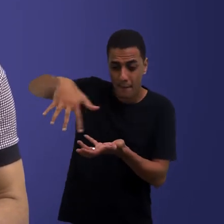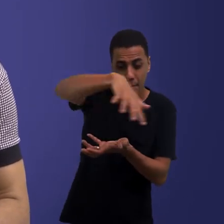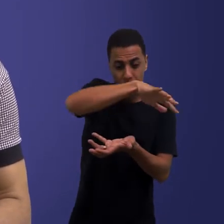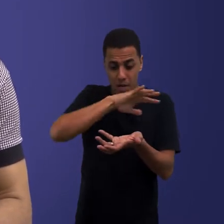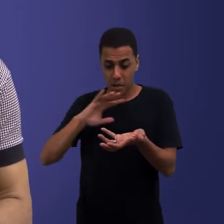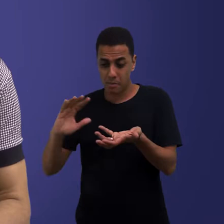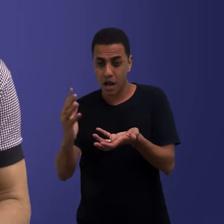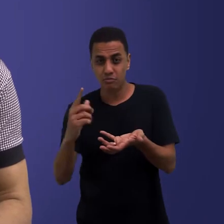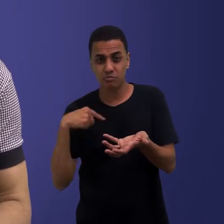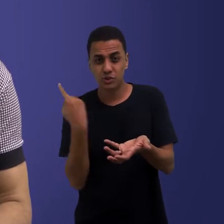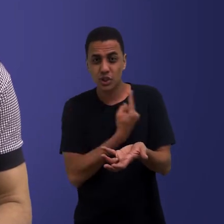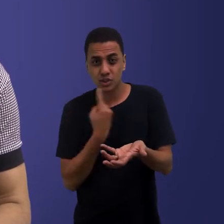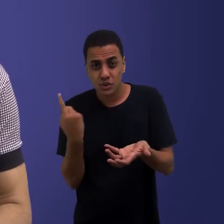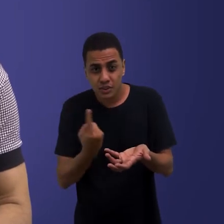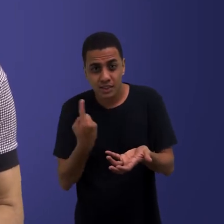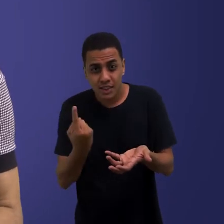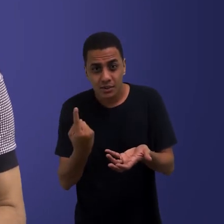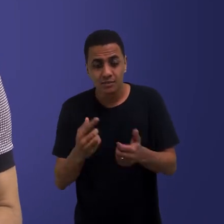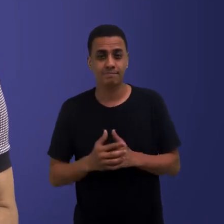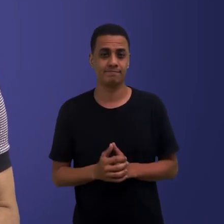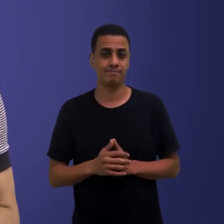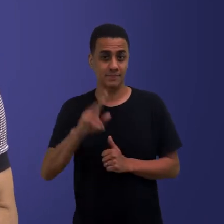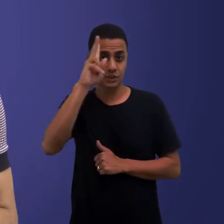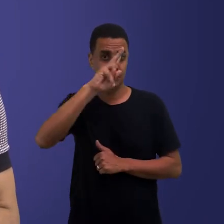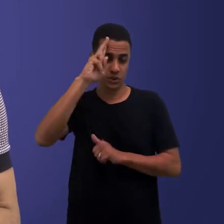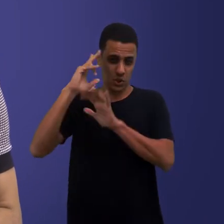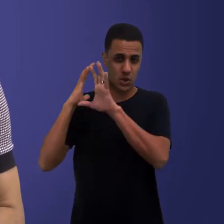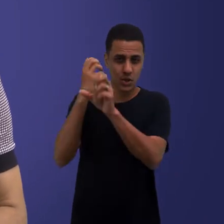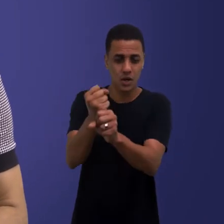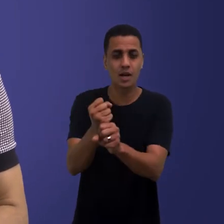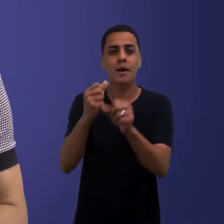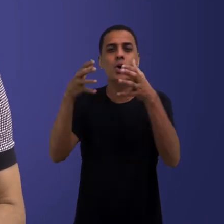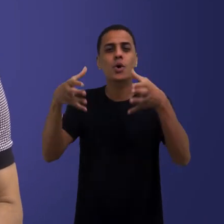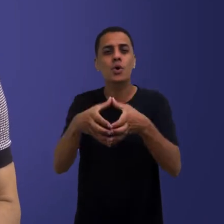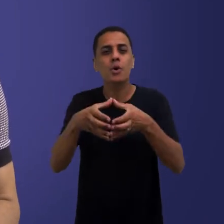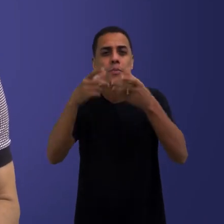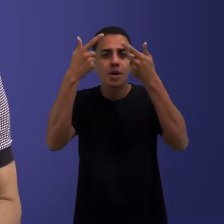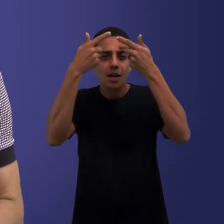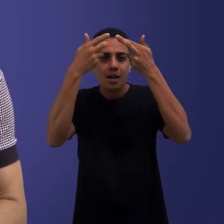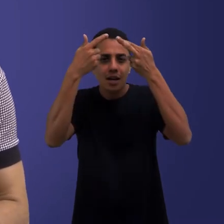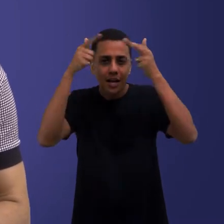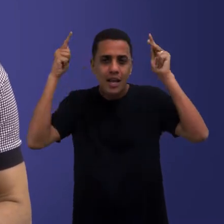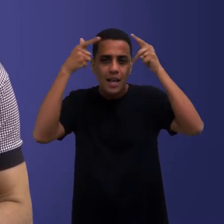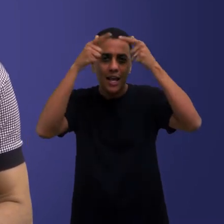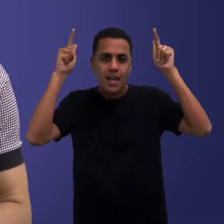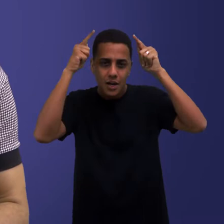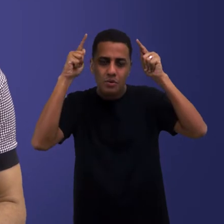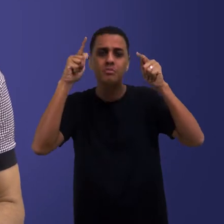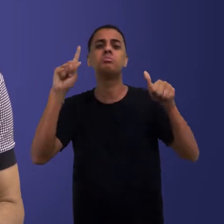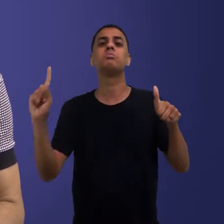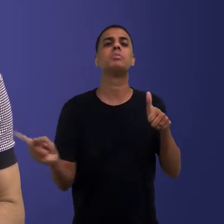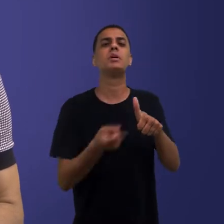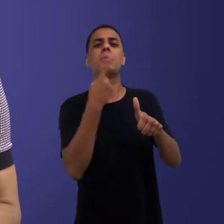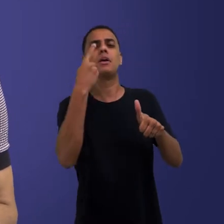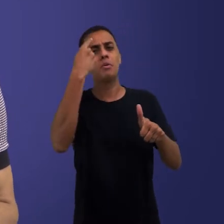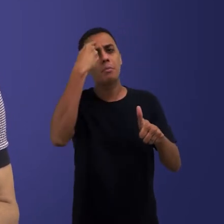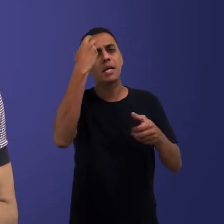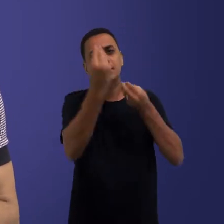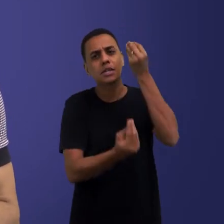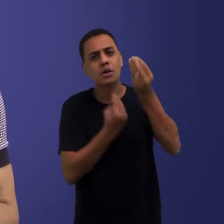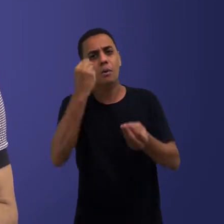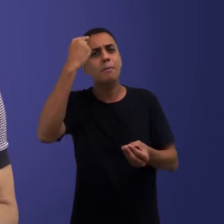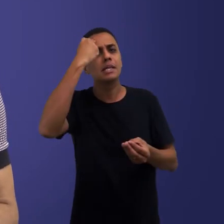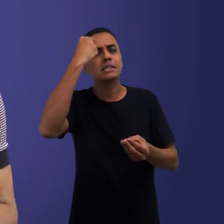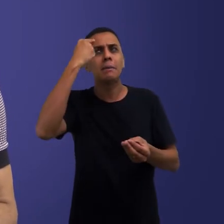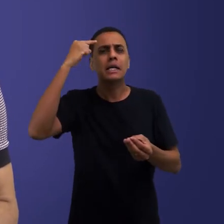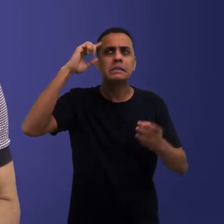universo? Historicamente, os gregos são os primeiros a organizar o pensamento mítico-dogmático em